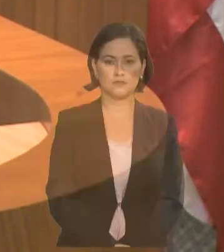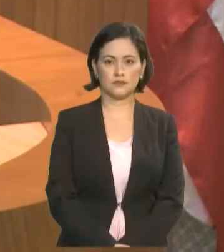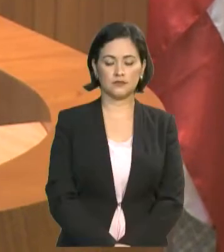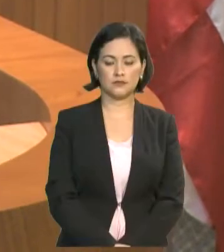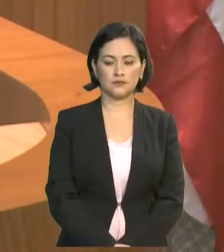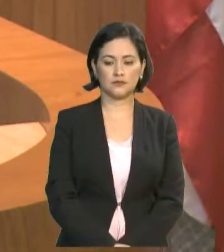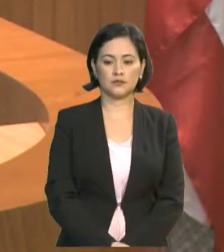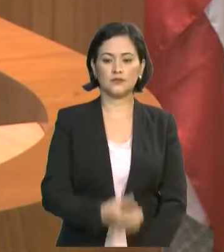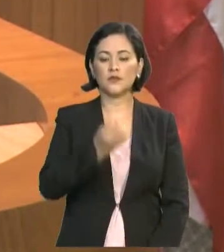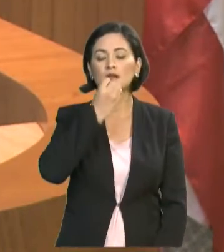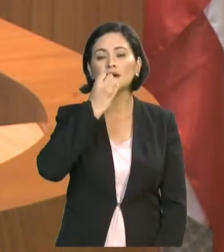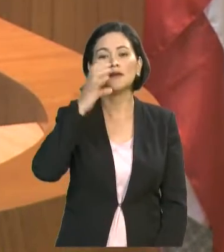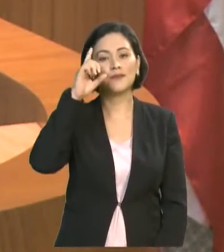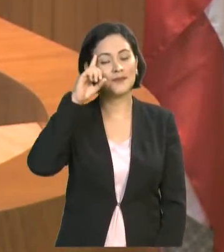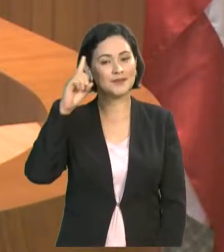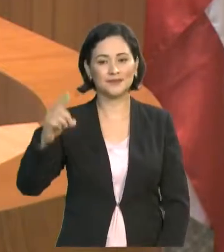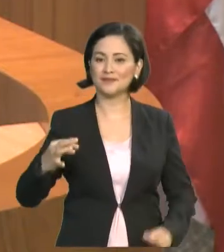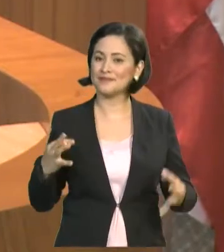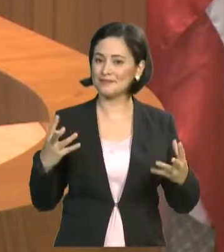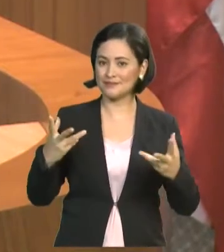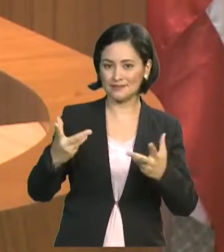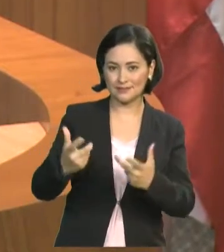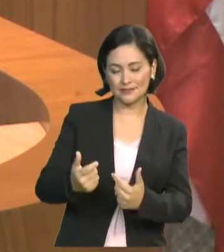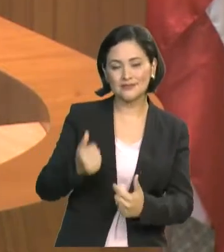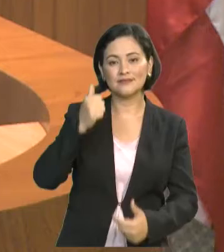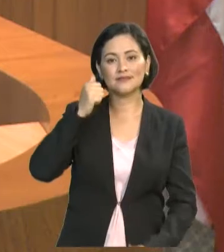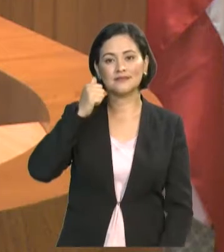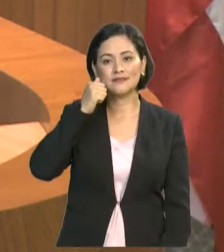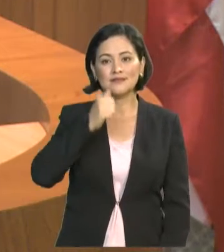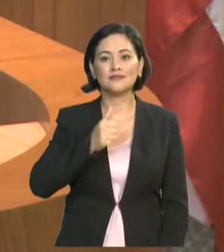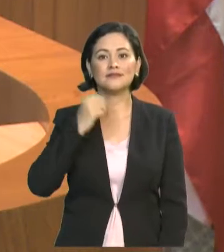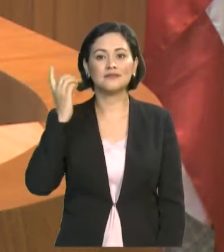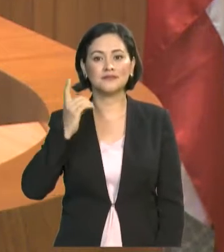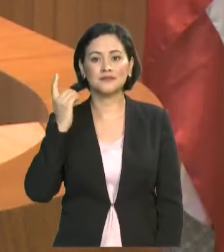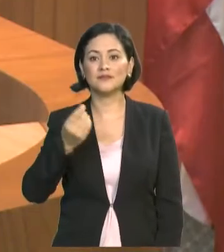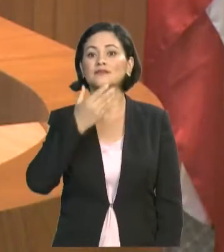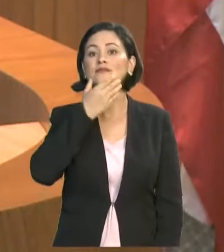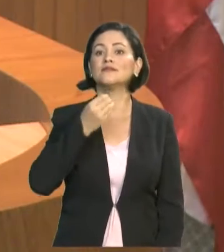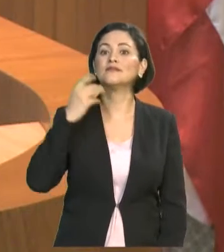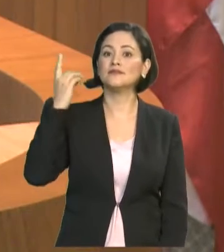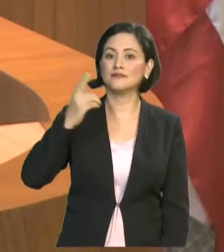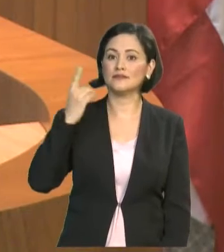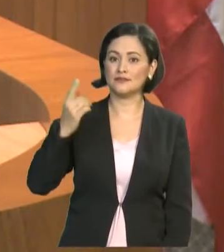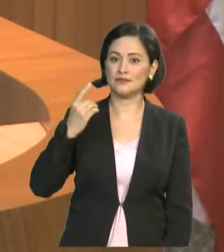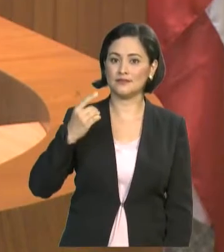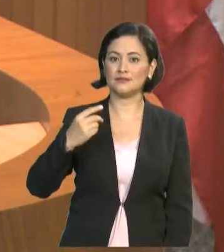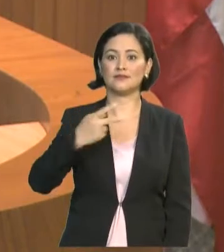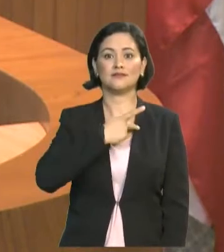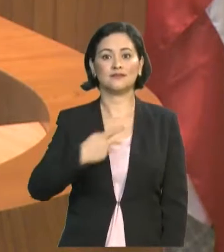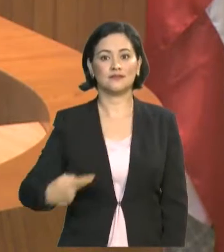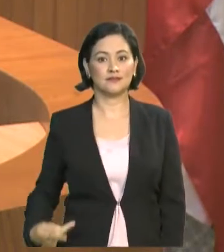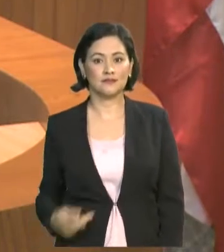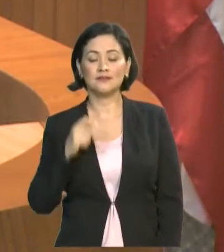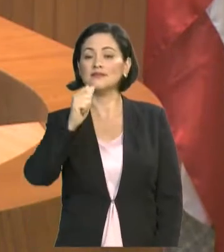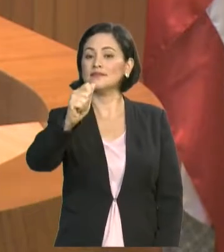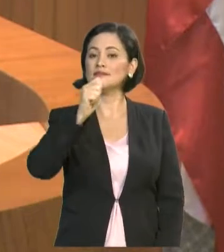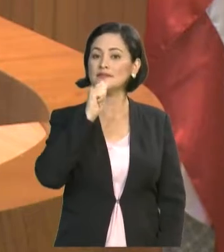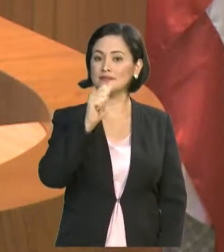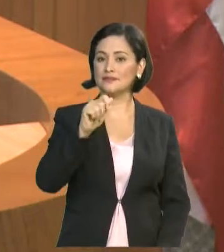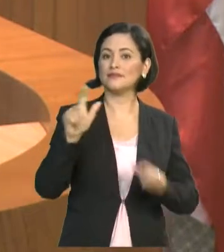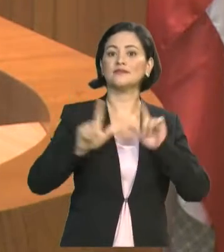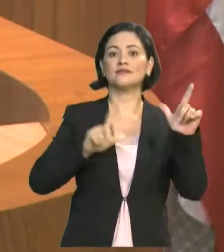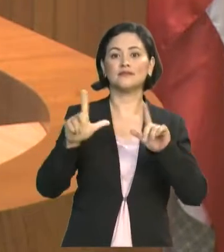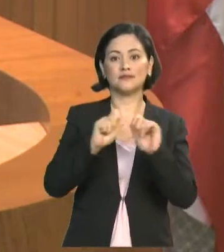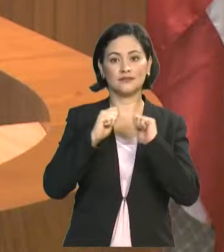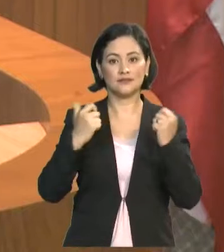Bom dia a todos, senhores deputados e deputadas, senhor presidente, imprensa, TV Assembleia,